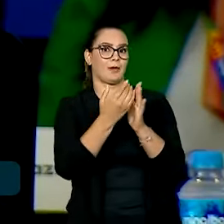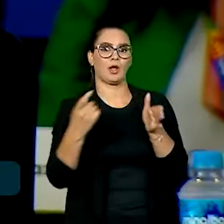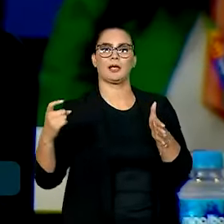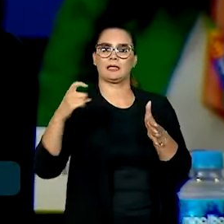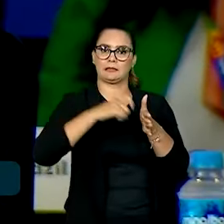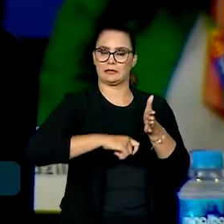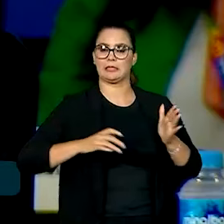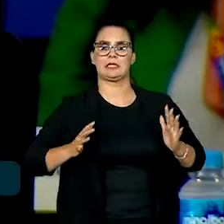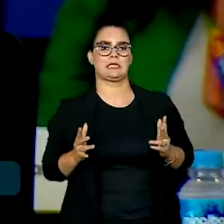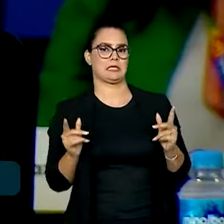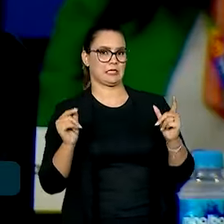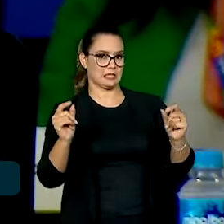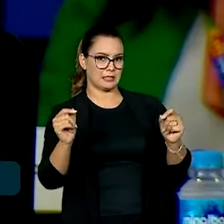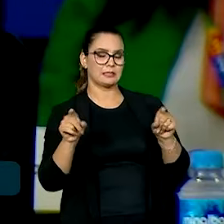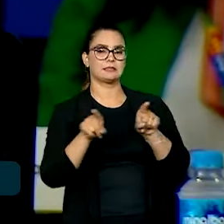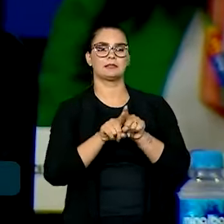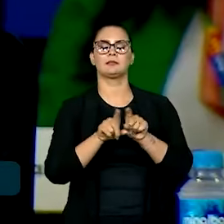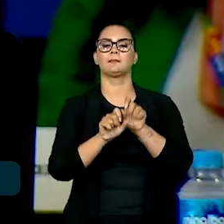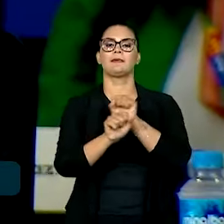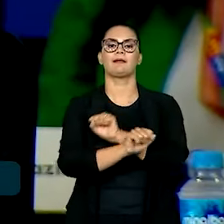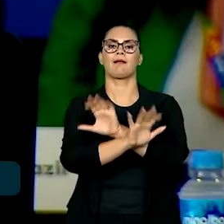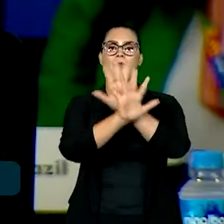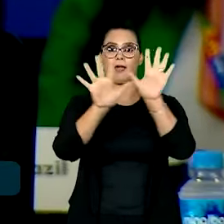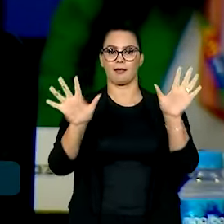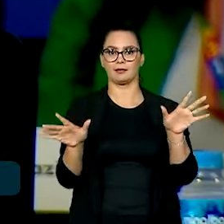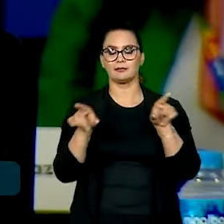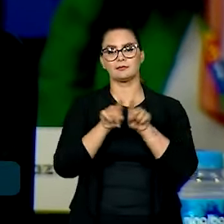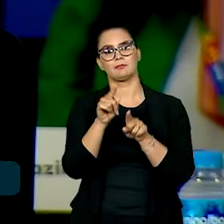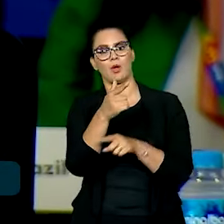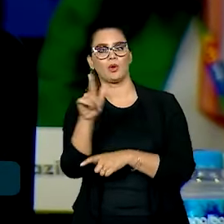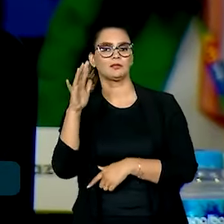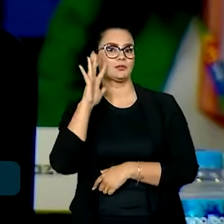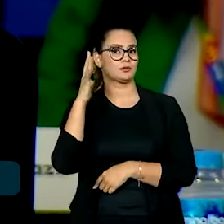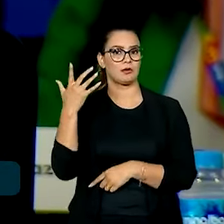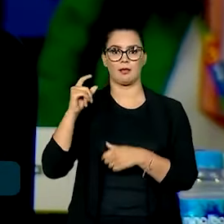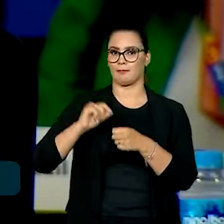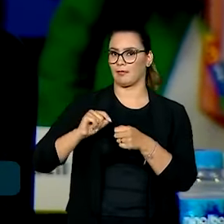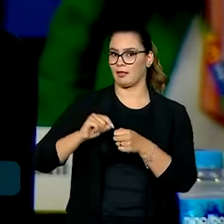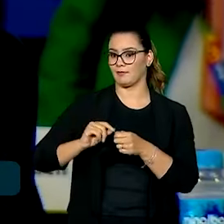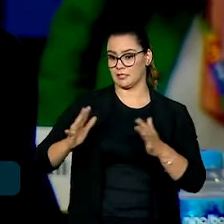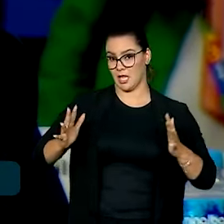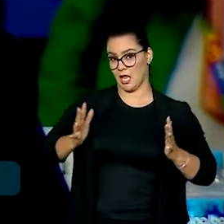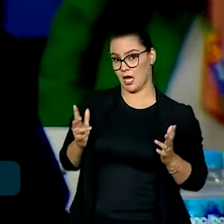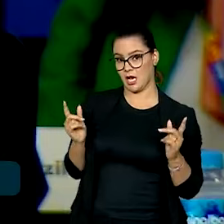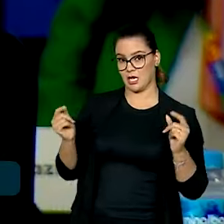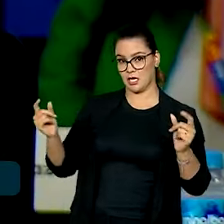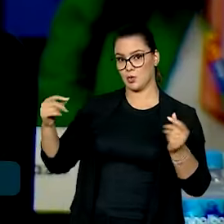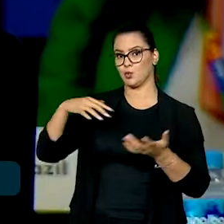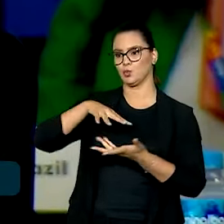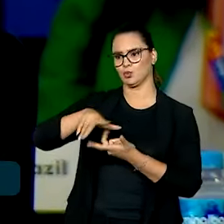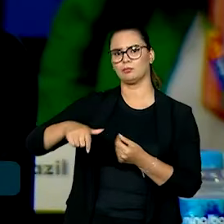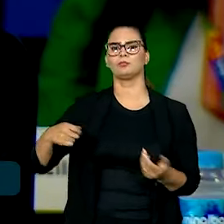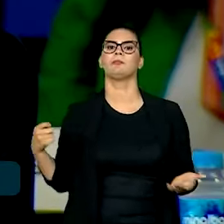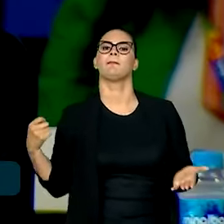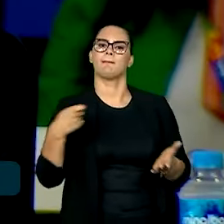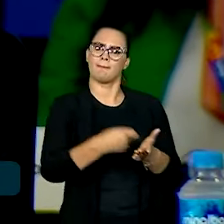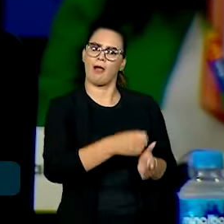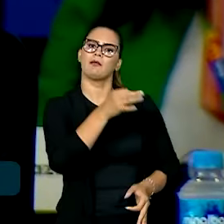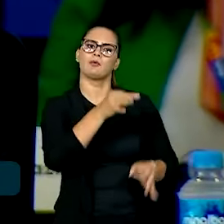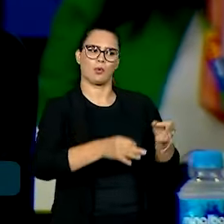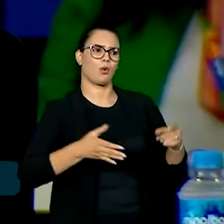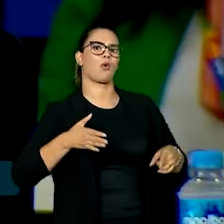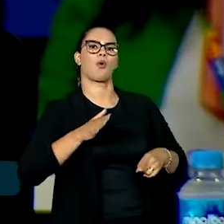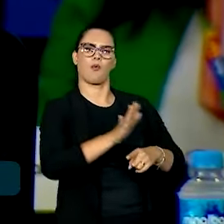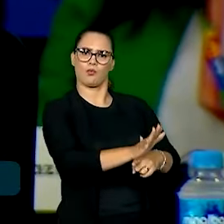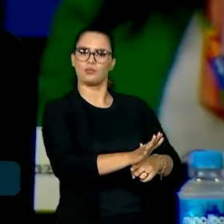tributação da riqueza, maior transparência e outras soluções para fazer com que os mais ricos do mundo paguem a sua justa